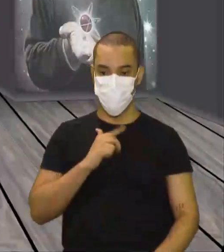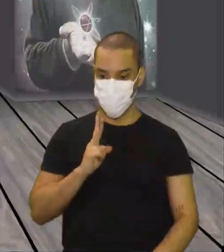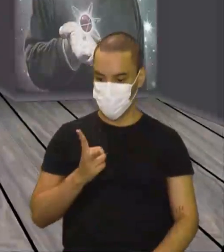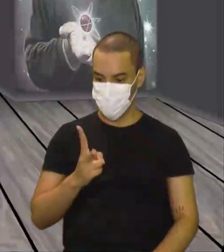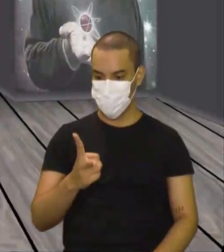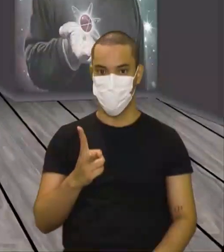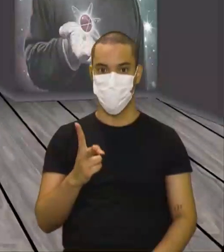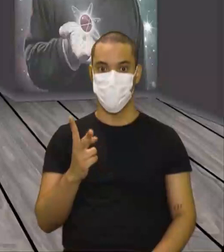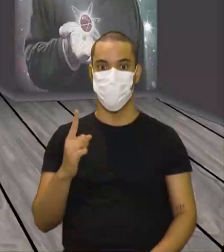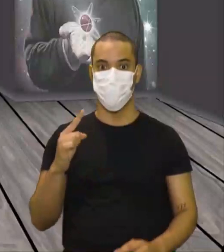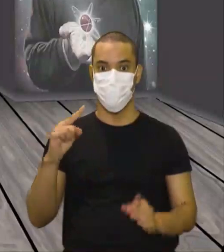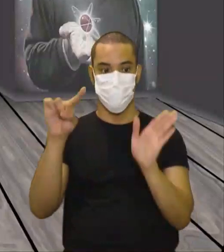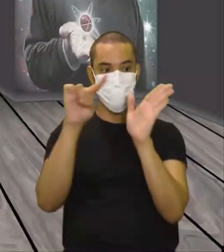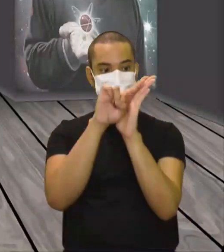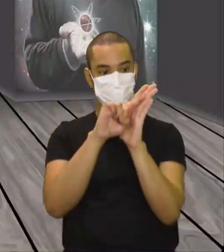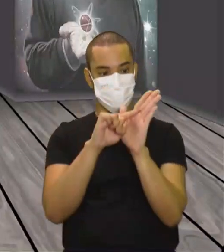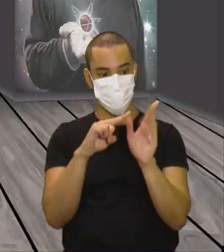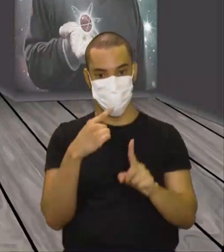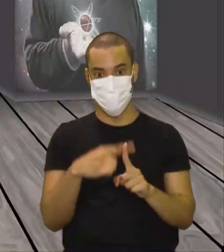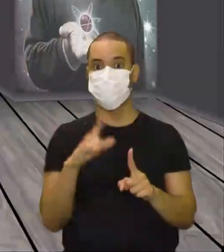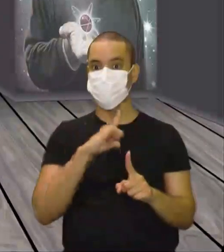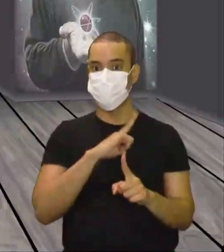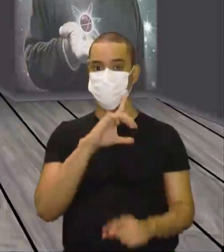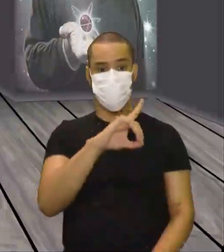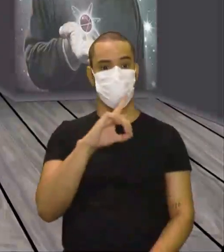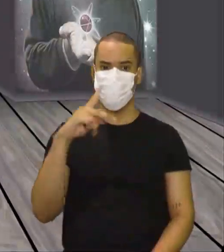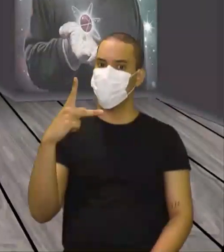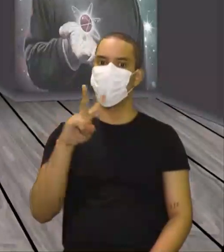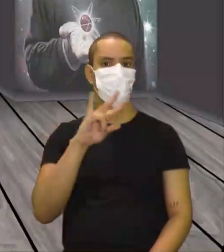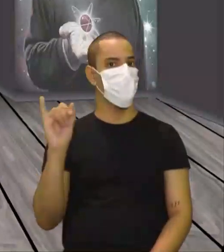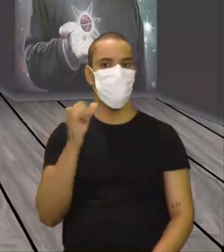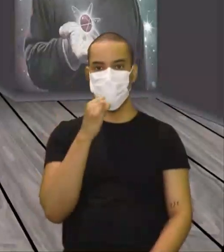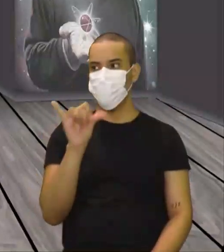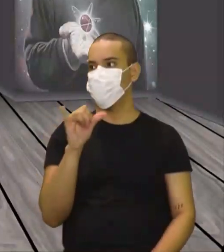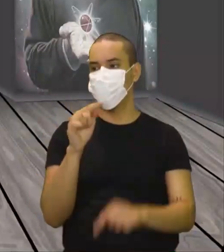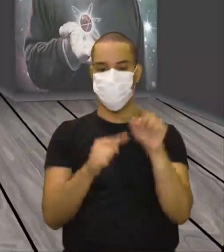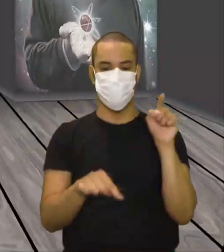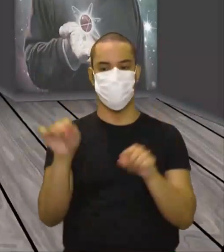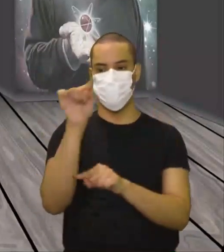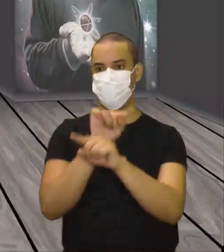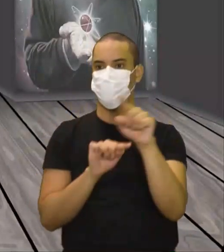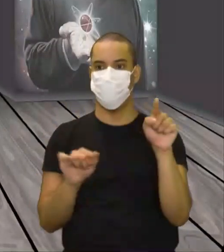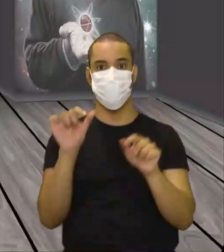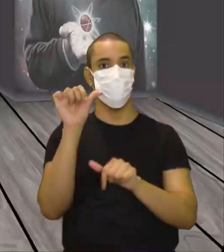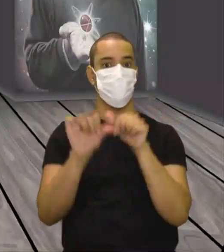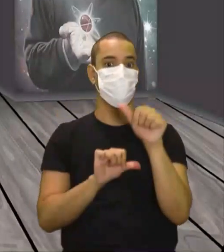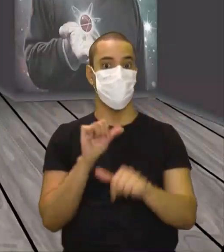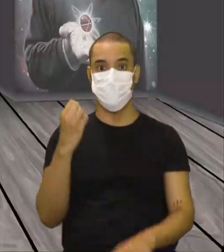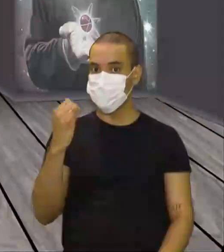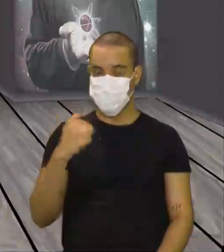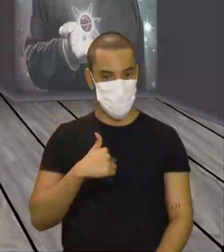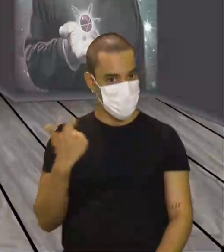polos? Se tem diferença de potencial, vai fluir uma corrente elétrica. Se eu não